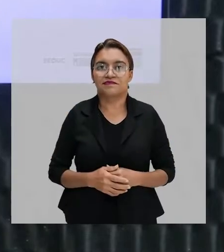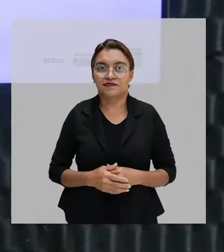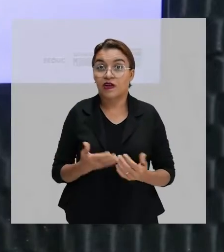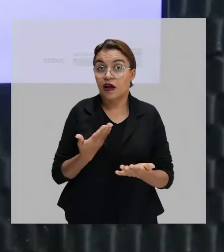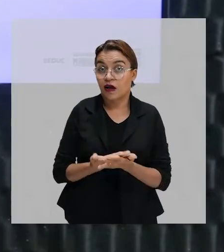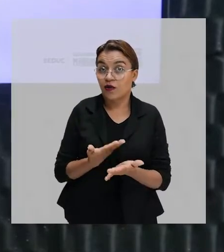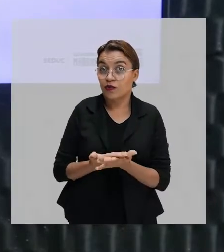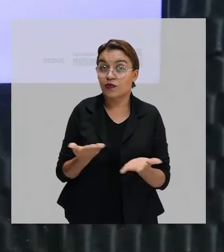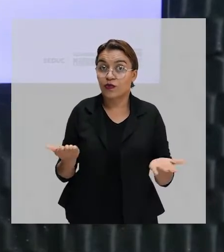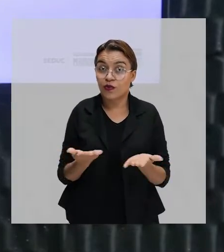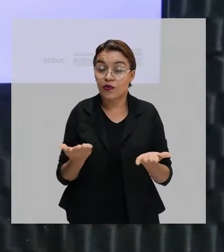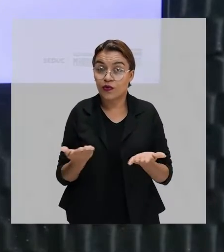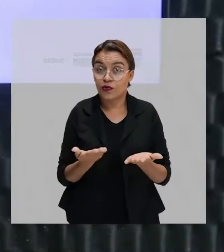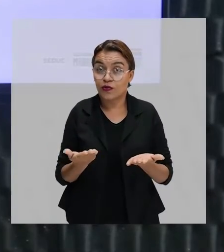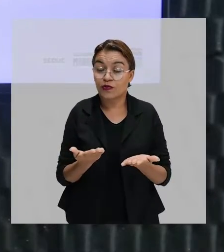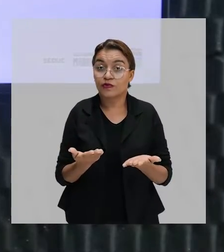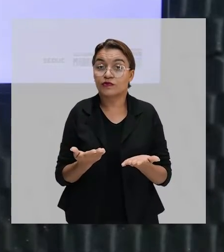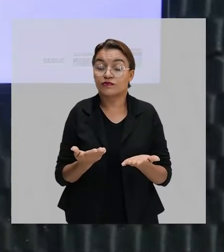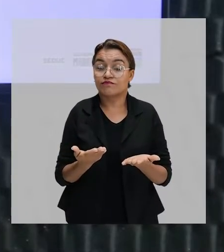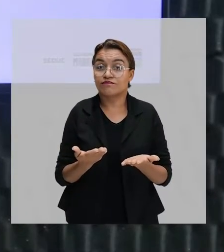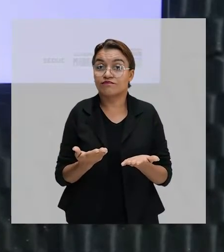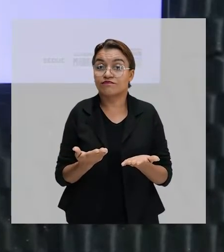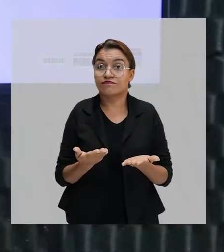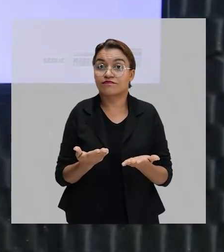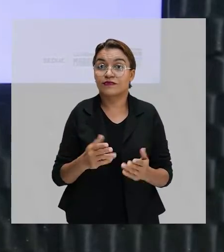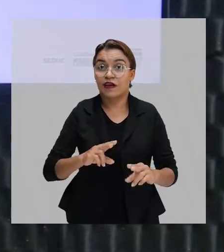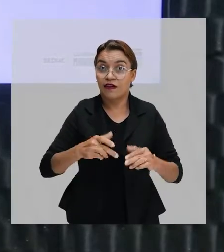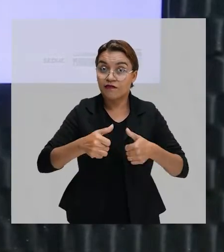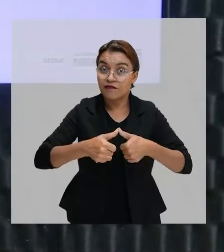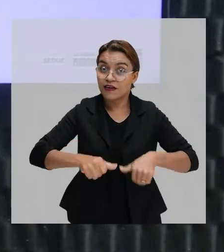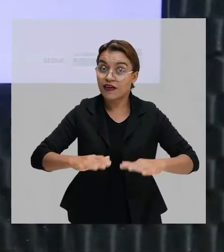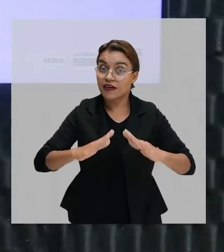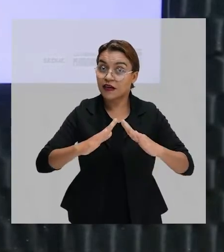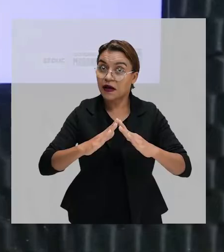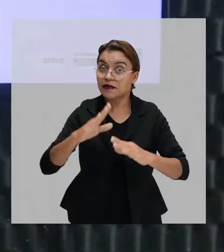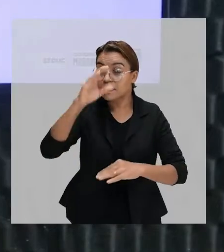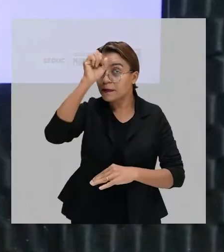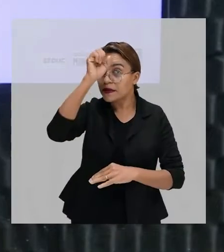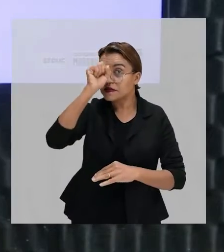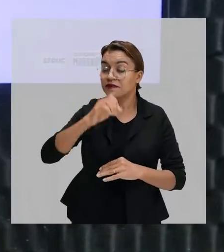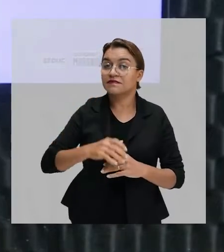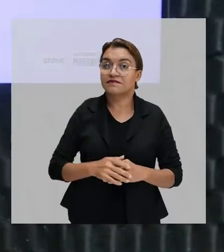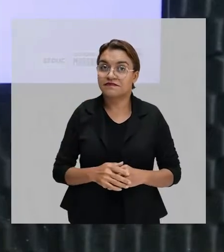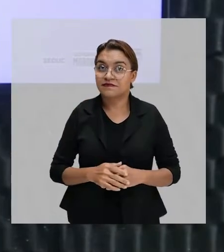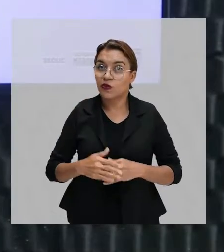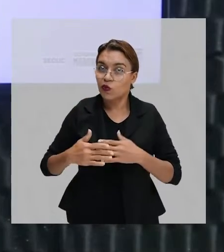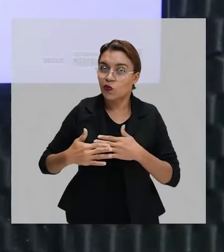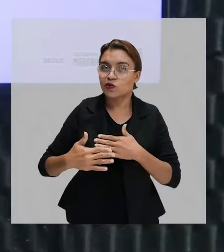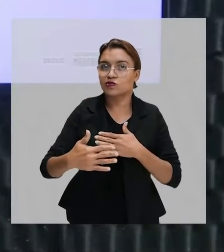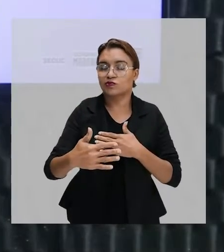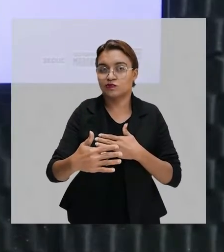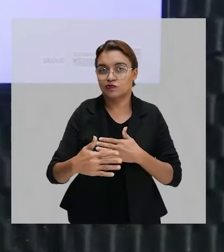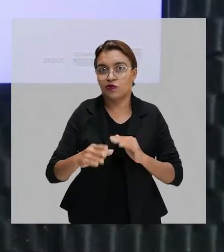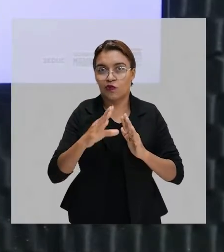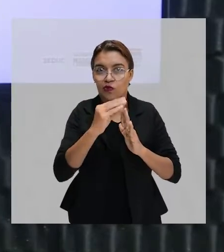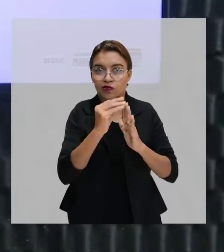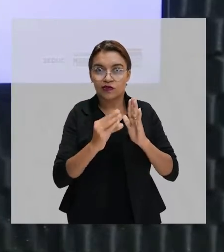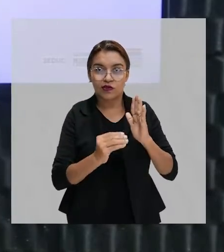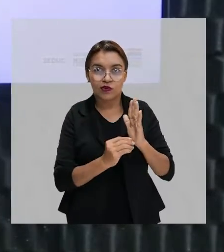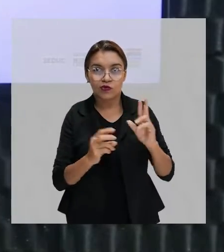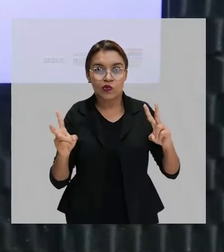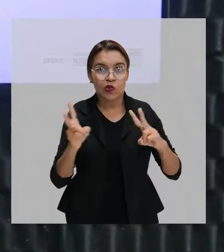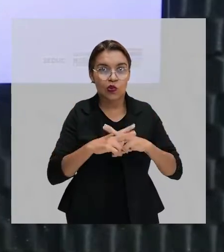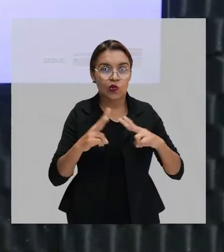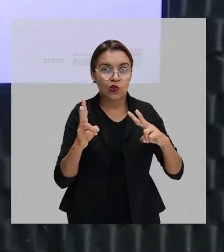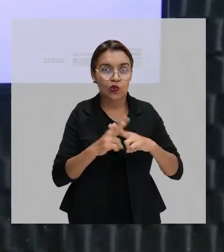nessa aula de hoje nosso projeto fique em casa aprendendo nós vamos dar continuidade a esse conteúdo lutas essa